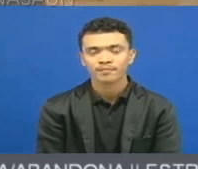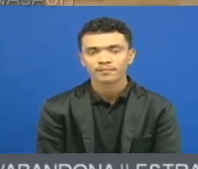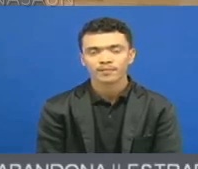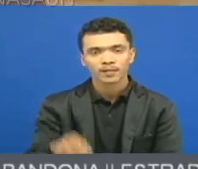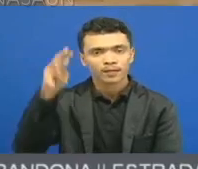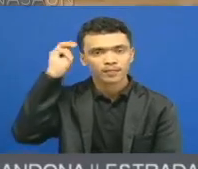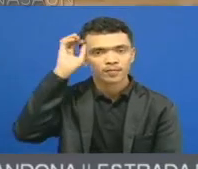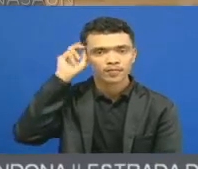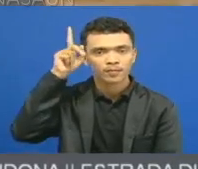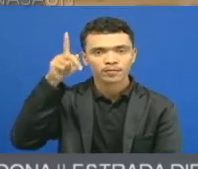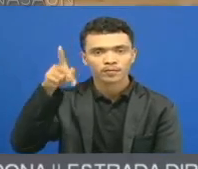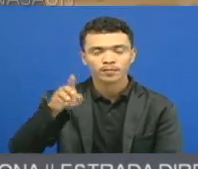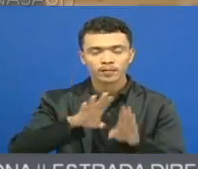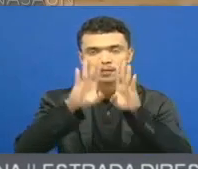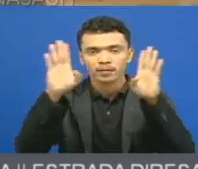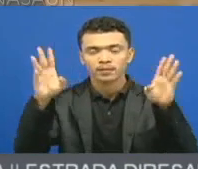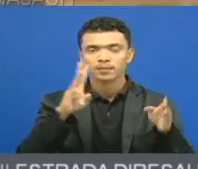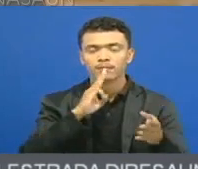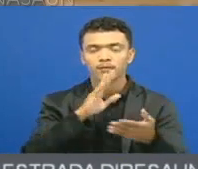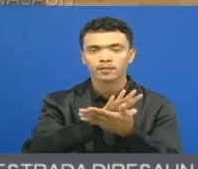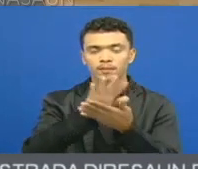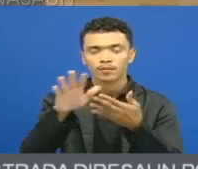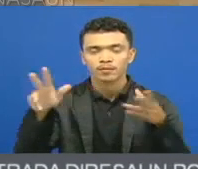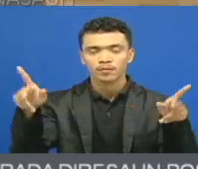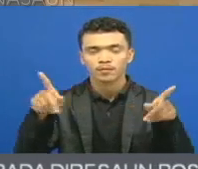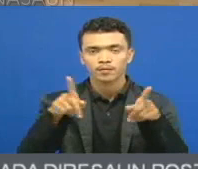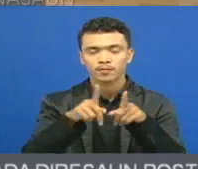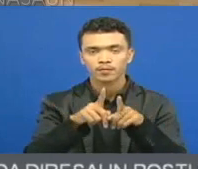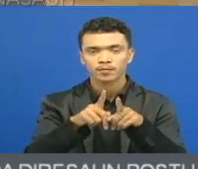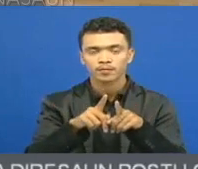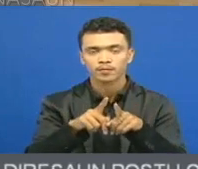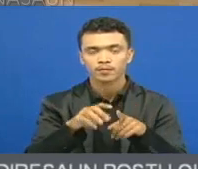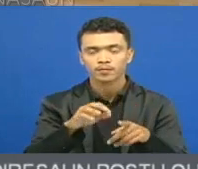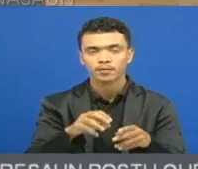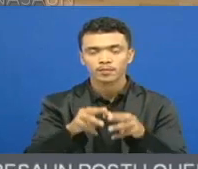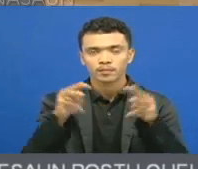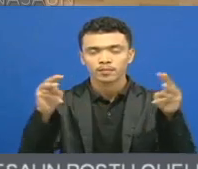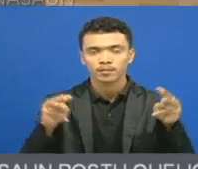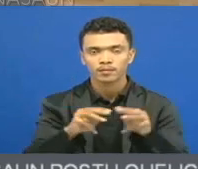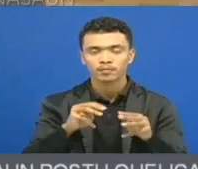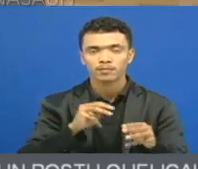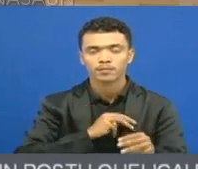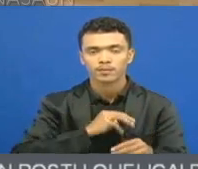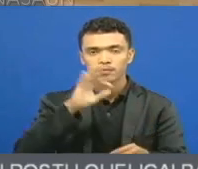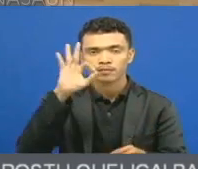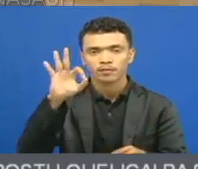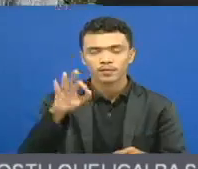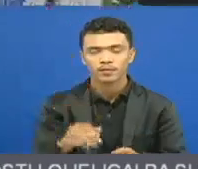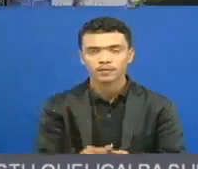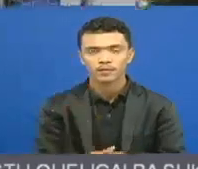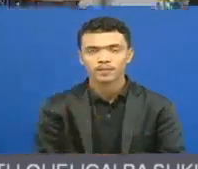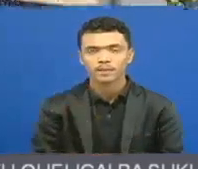Ministério Obras Públicas lança sistema BEMOS e aposto administrativo Fato Berlim, o município Manufai.